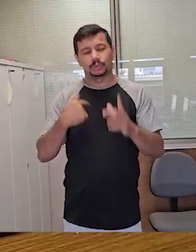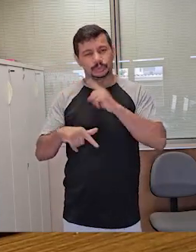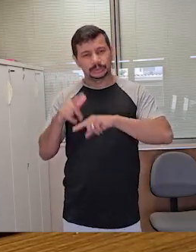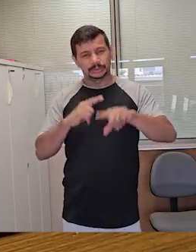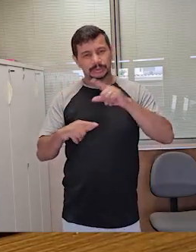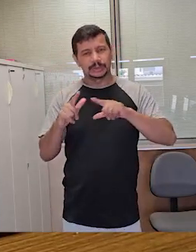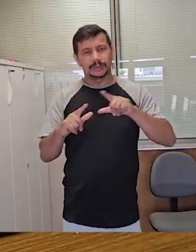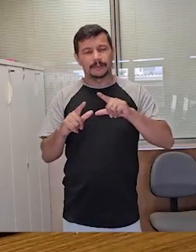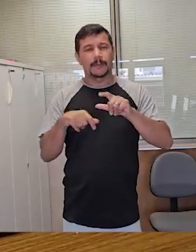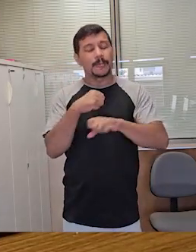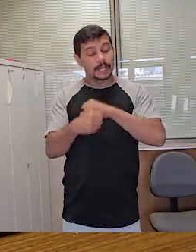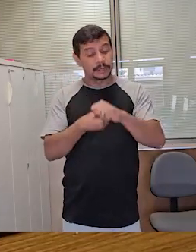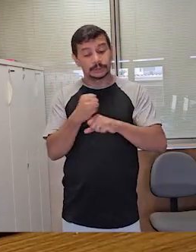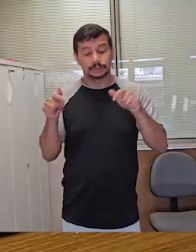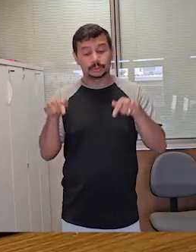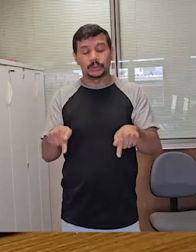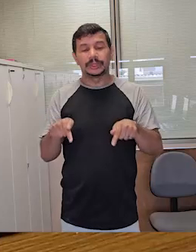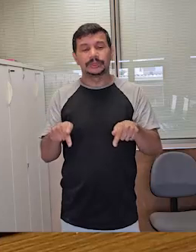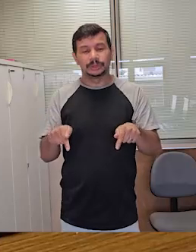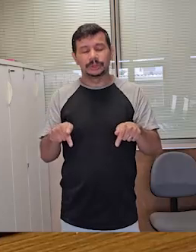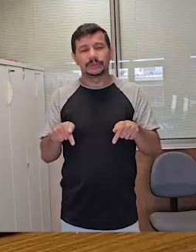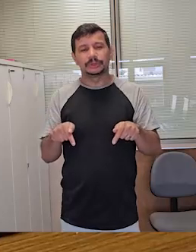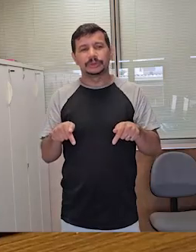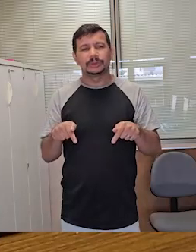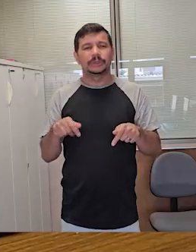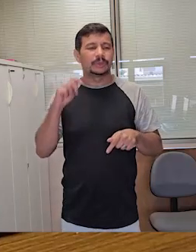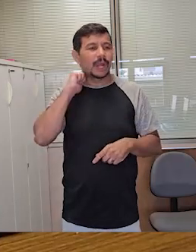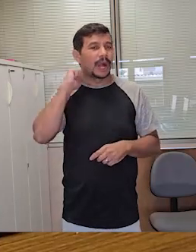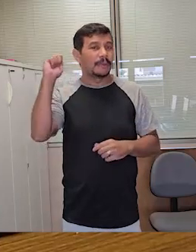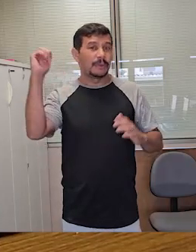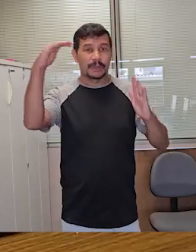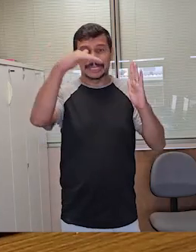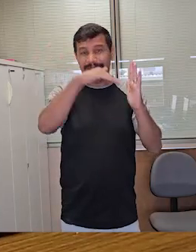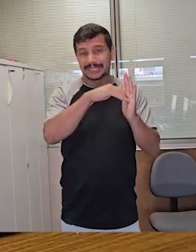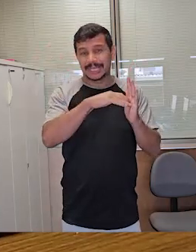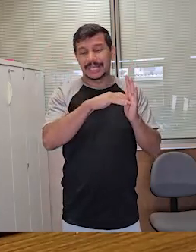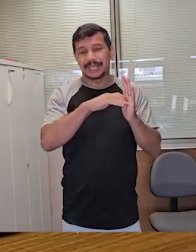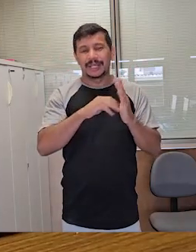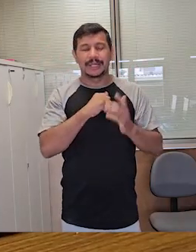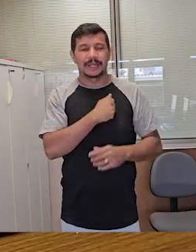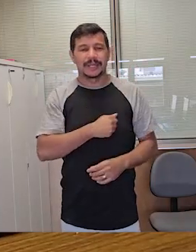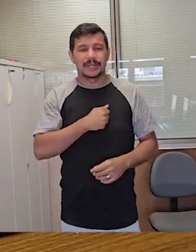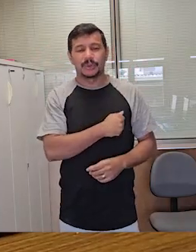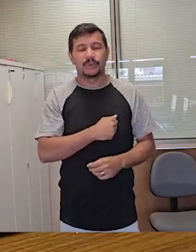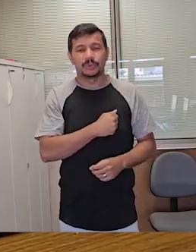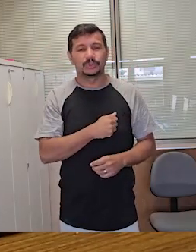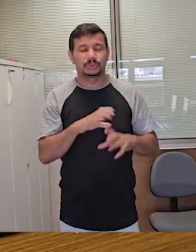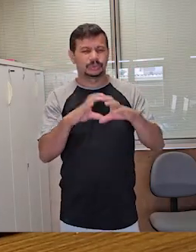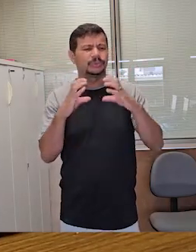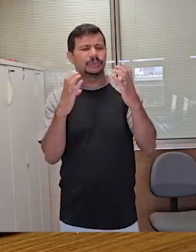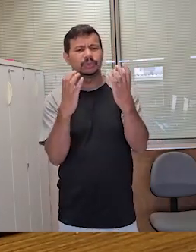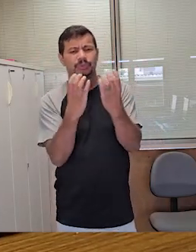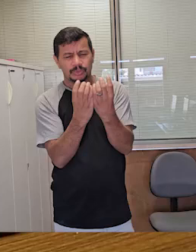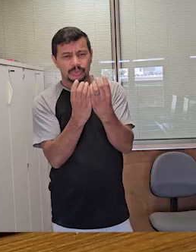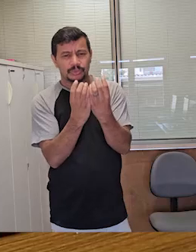Então, nós vamos ter, nesse ano aqui, a partir de abril até agosto, nós vamos ter as conferências